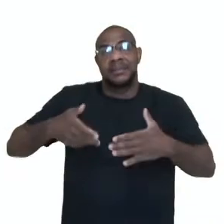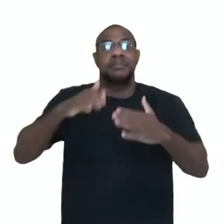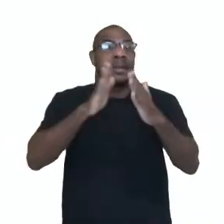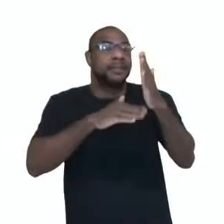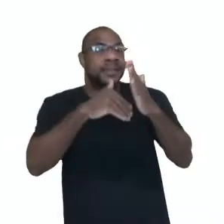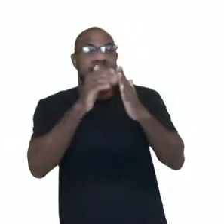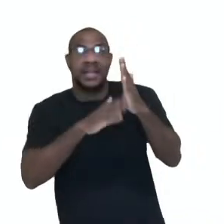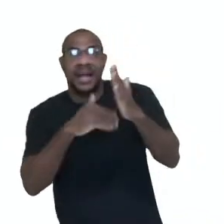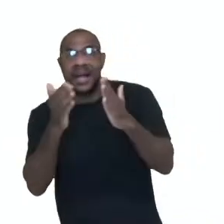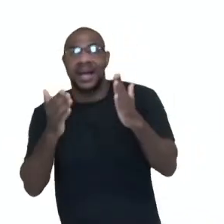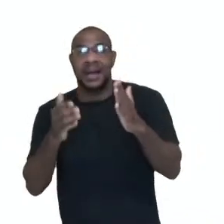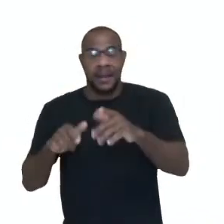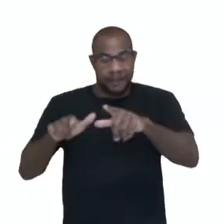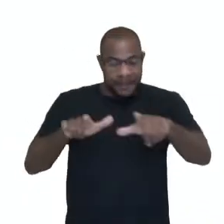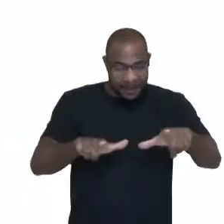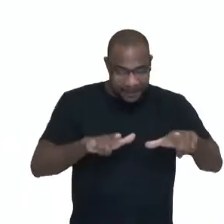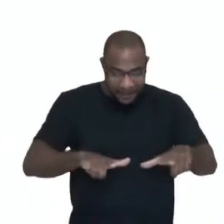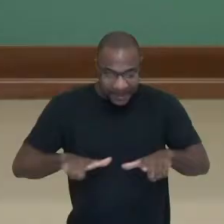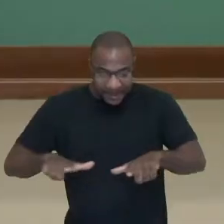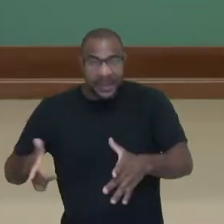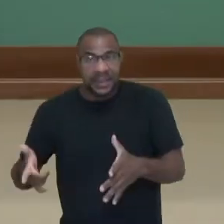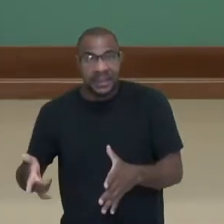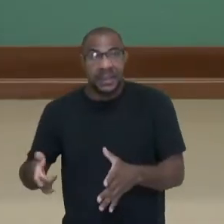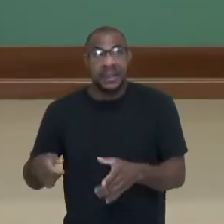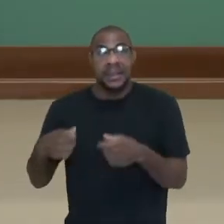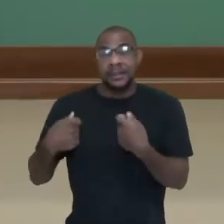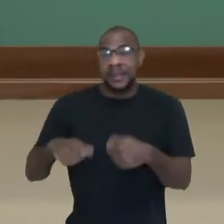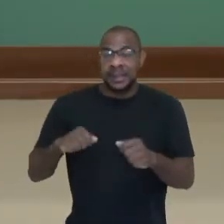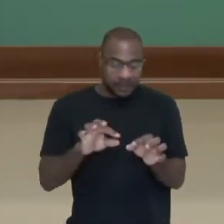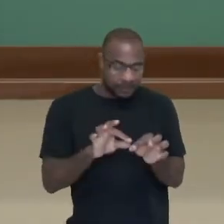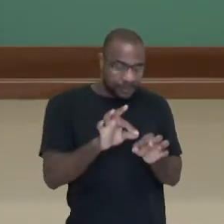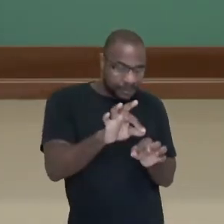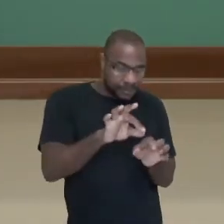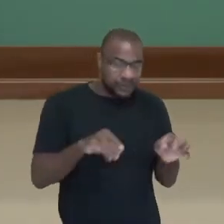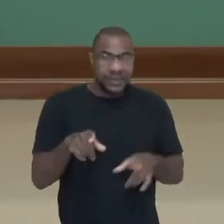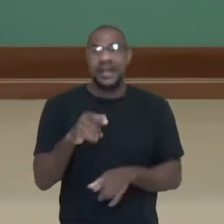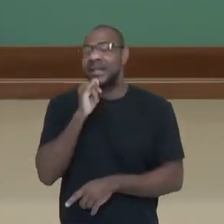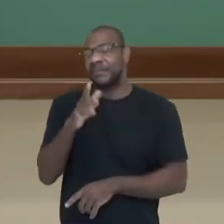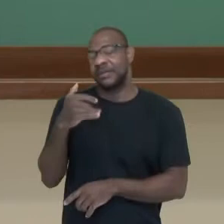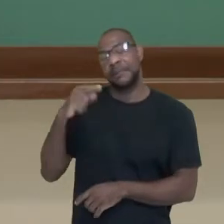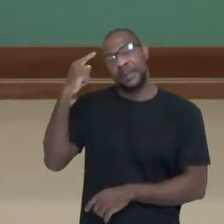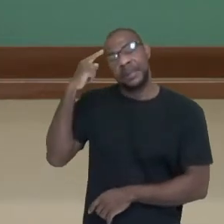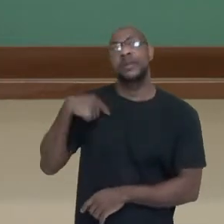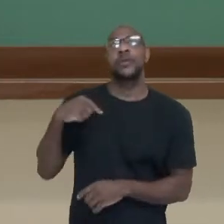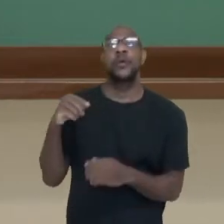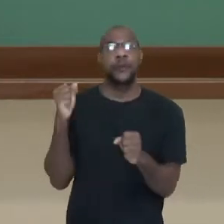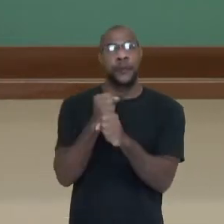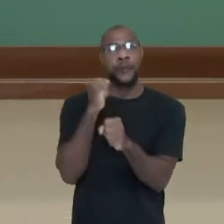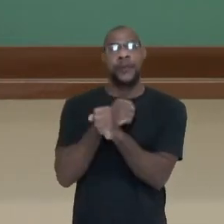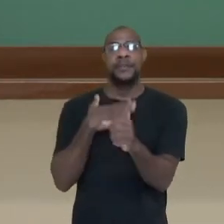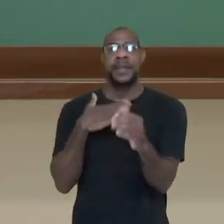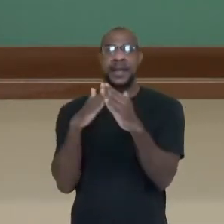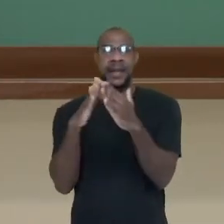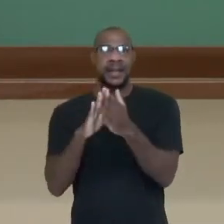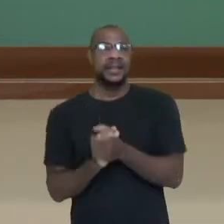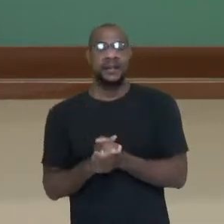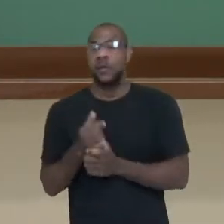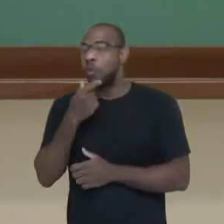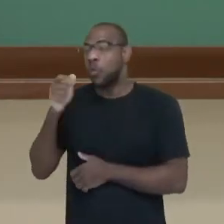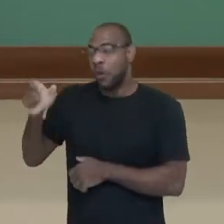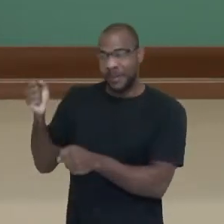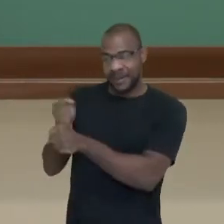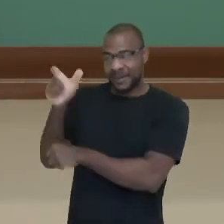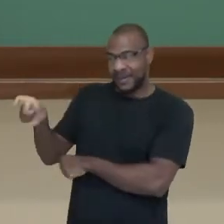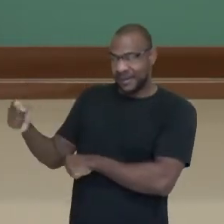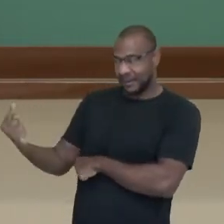colocar piso numa sala. Vocês já pensaram, eu estou lá construindo a minha casa, aí de repente o pedreiro chega para mim e fala